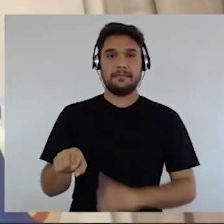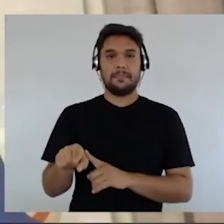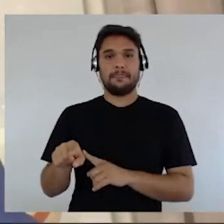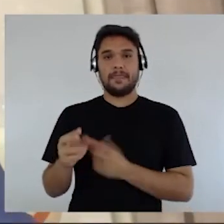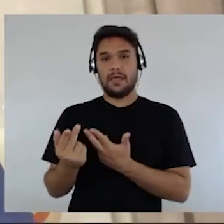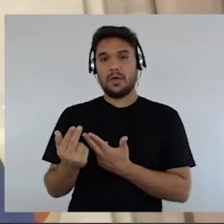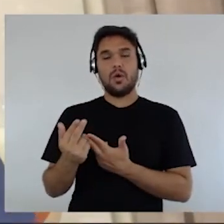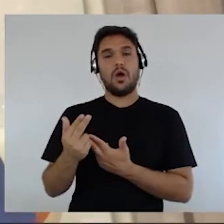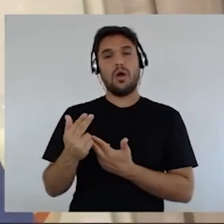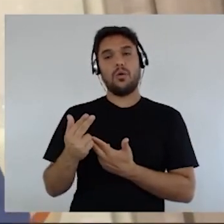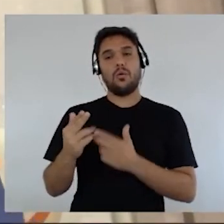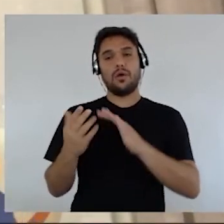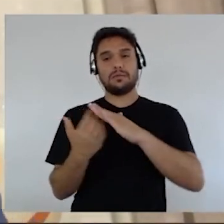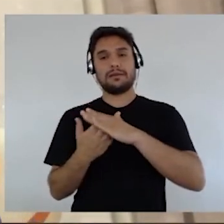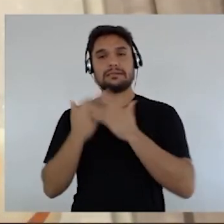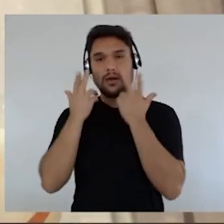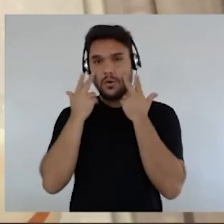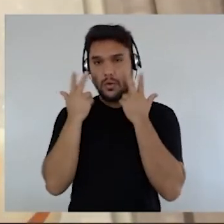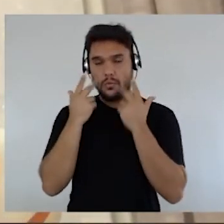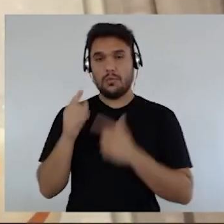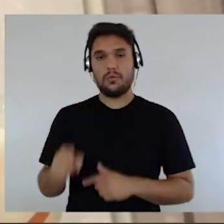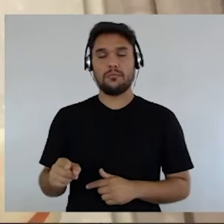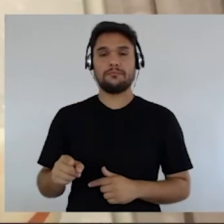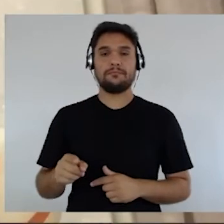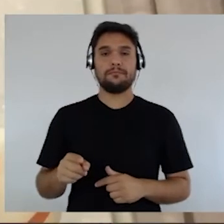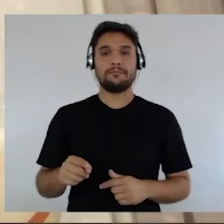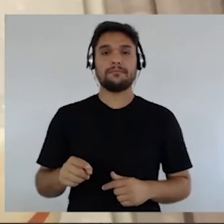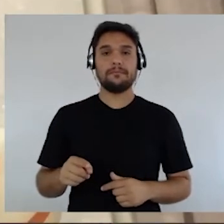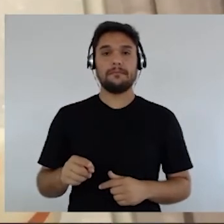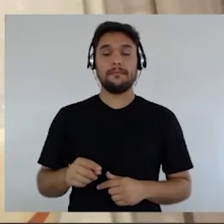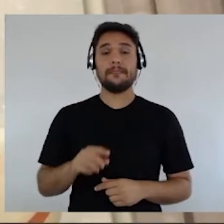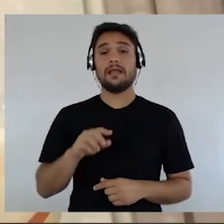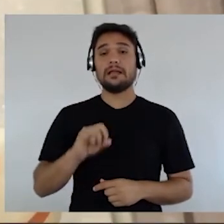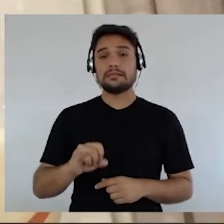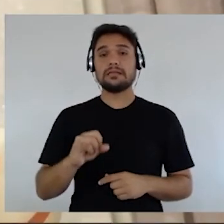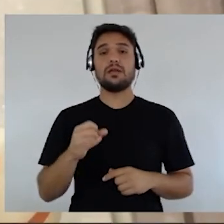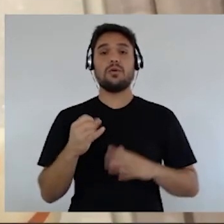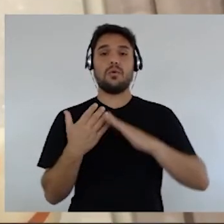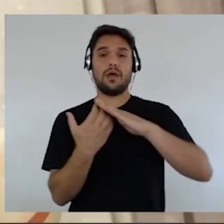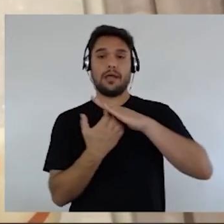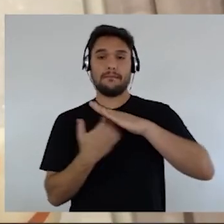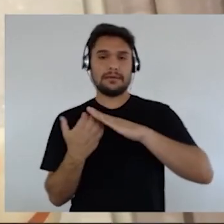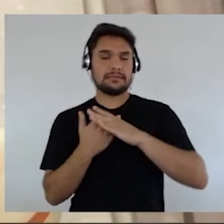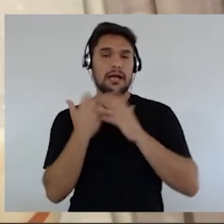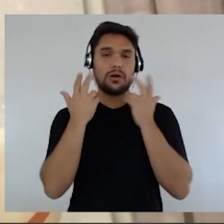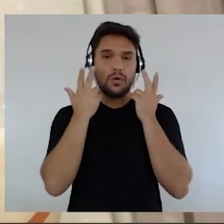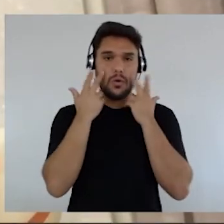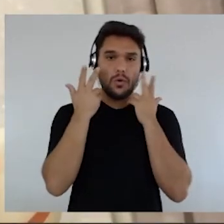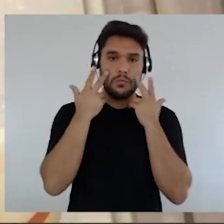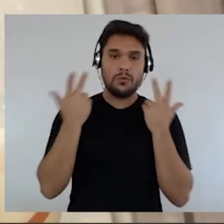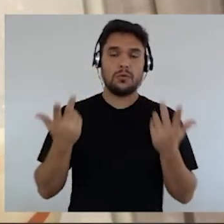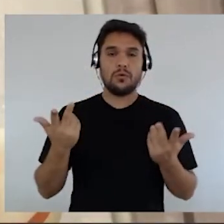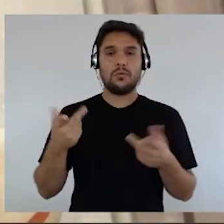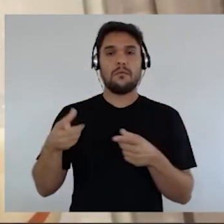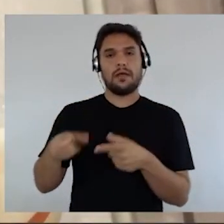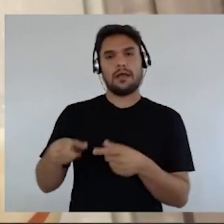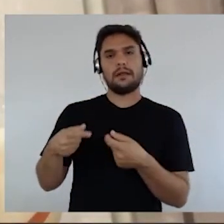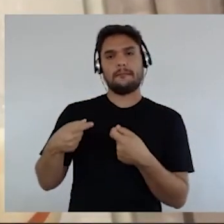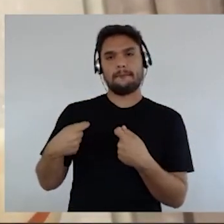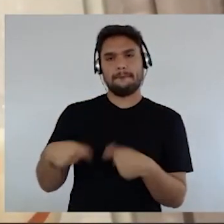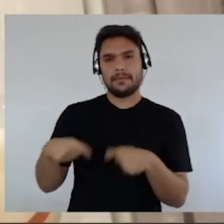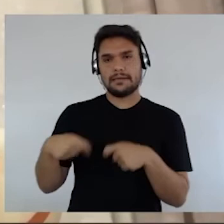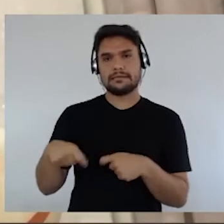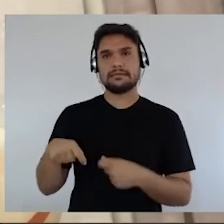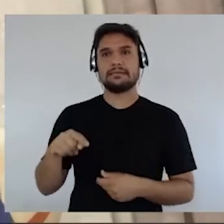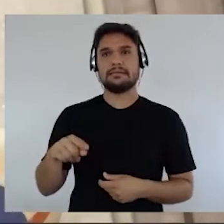ao empresário comum, regime empresarial, portanto, e se o empresário comum precisa